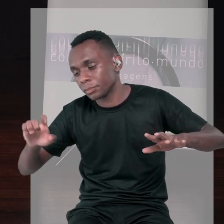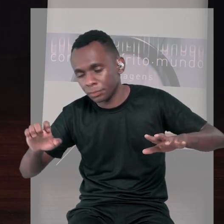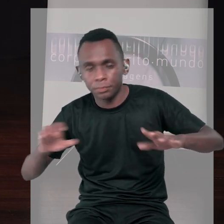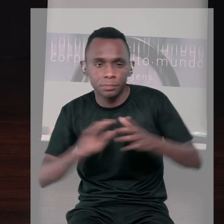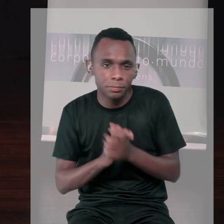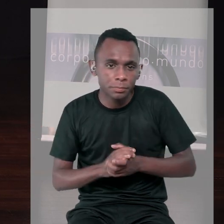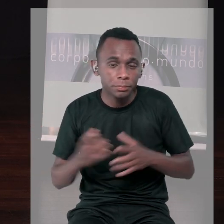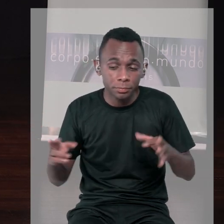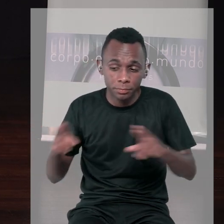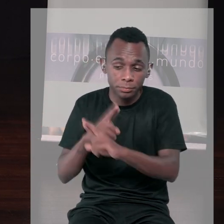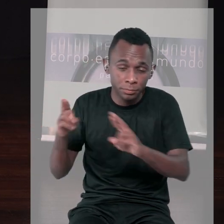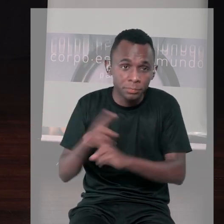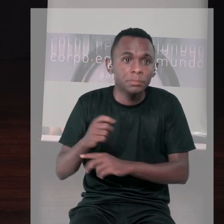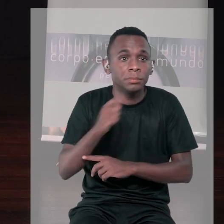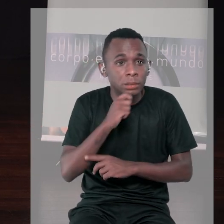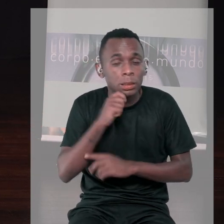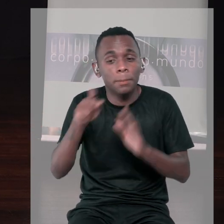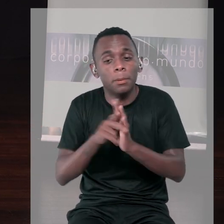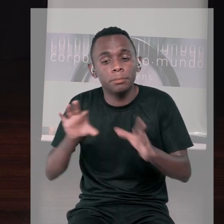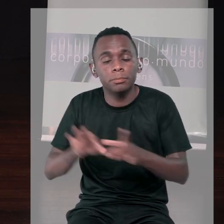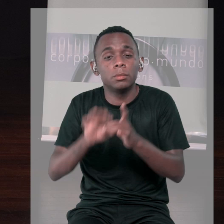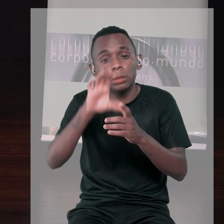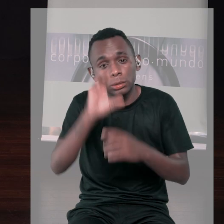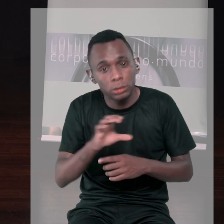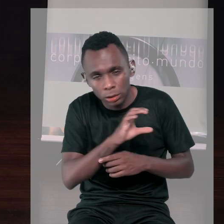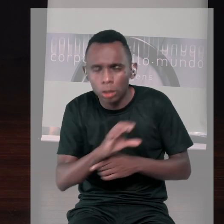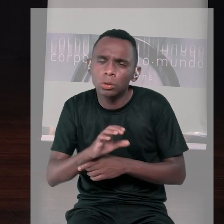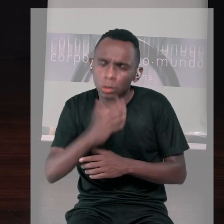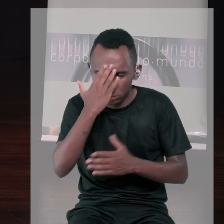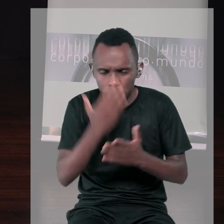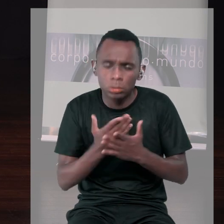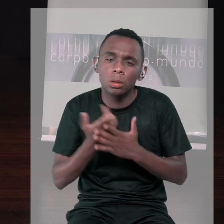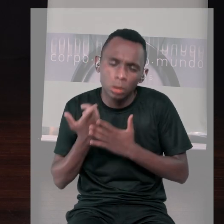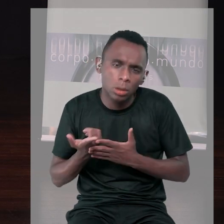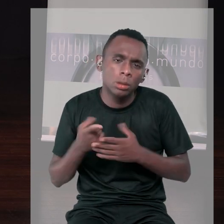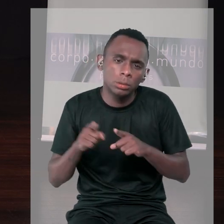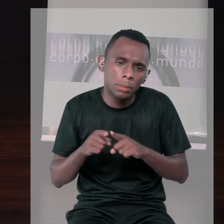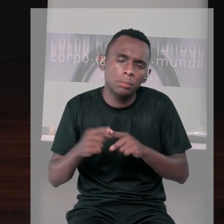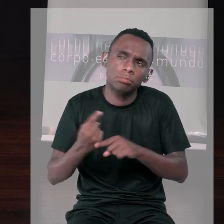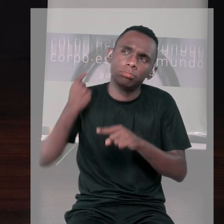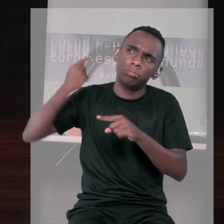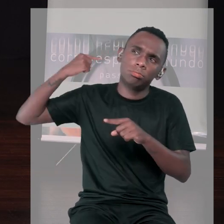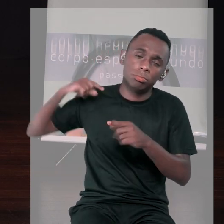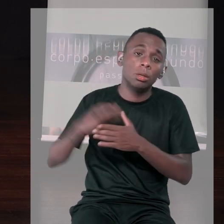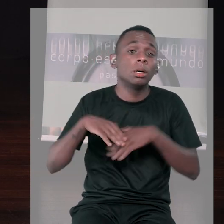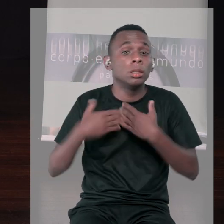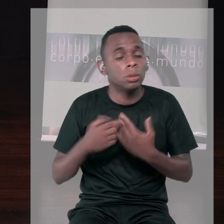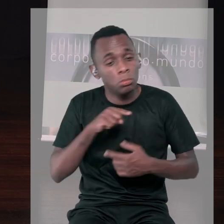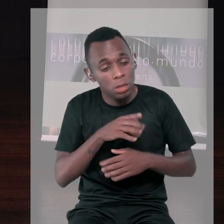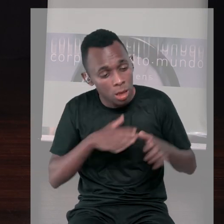virtudes cristãs, né, teológicas, ou até mesmo à ética aristotélica. Então eu acho que em Maquiavel, fortuna